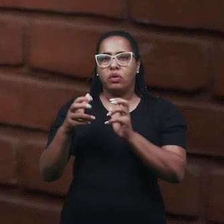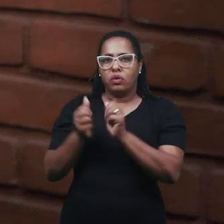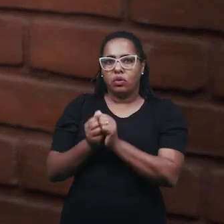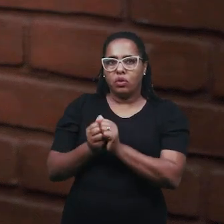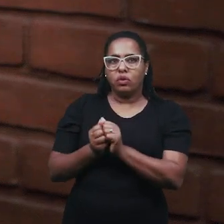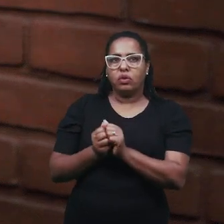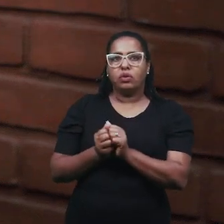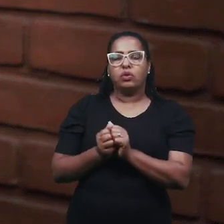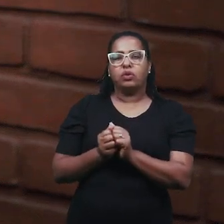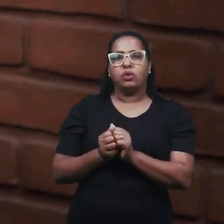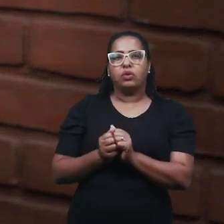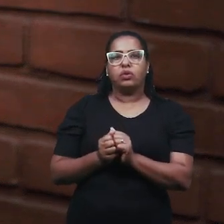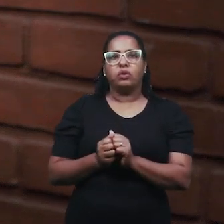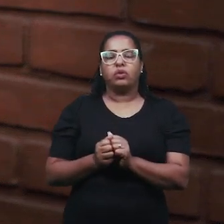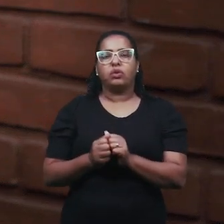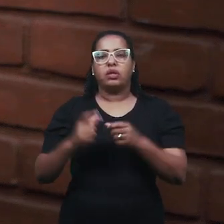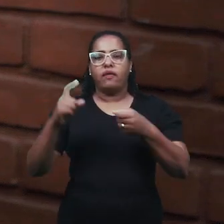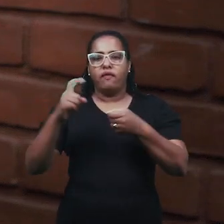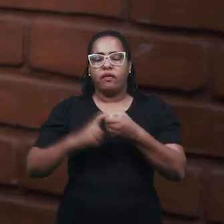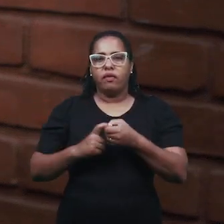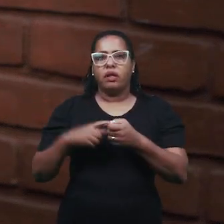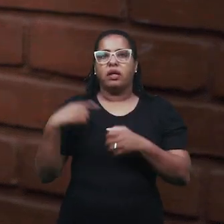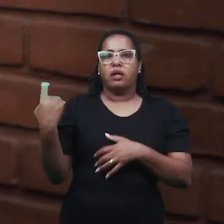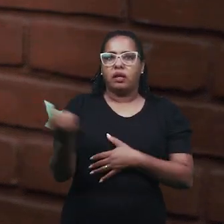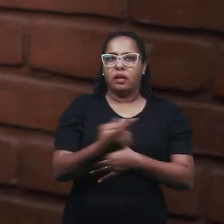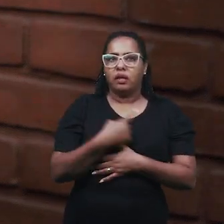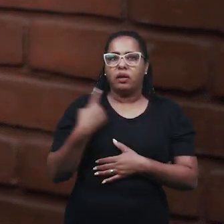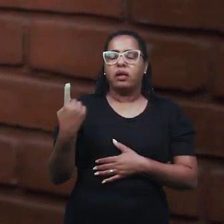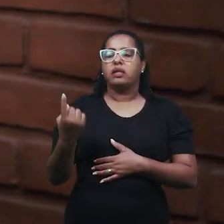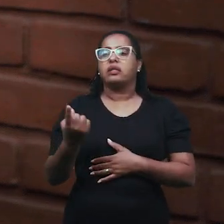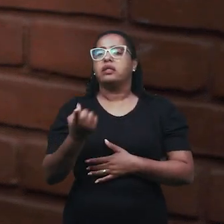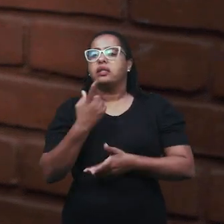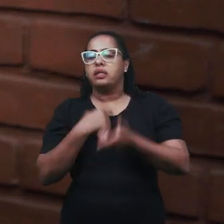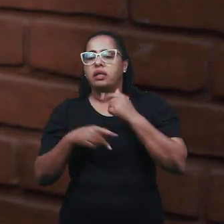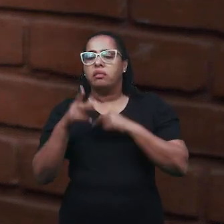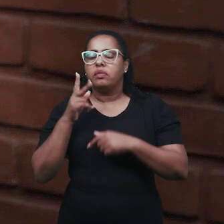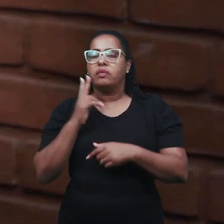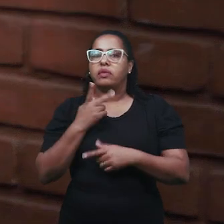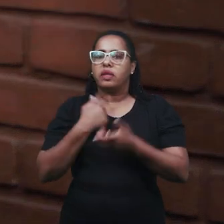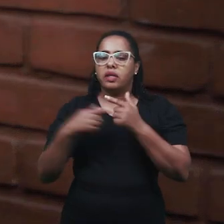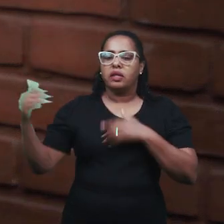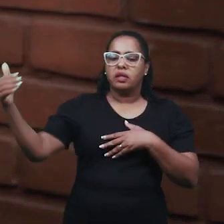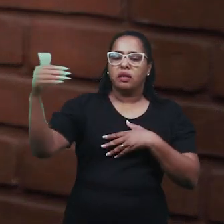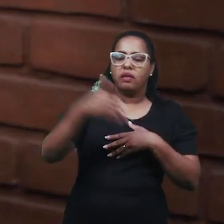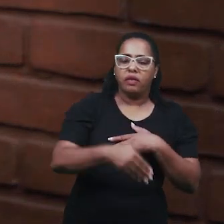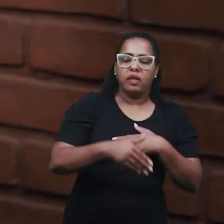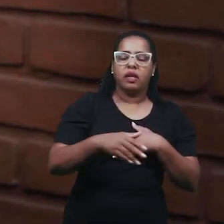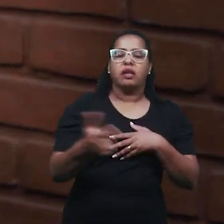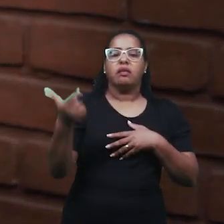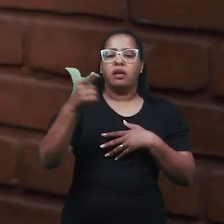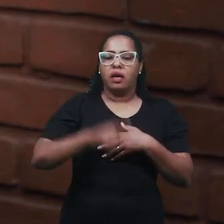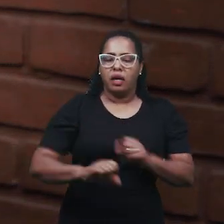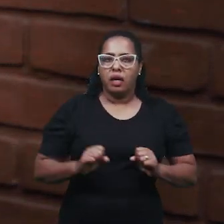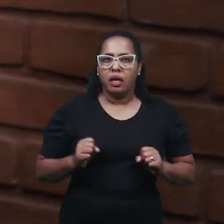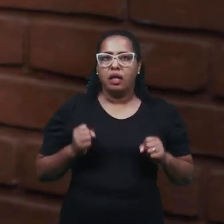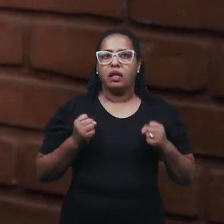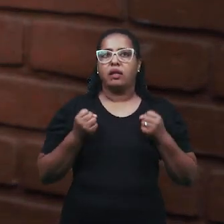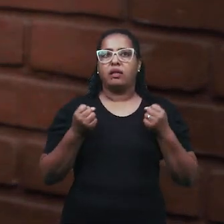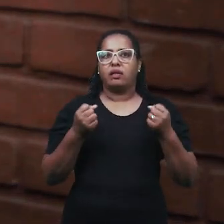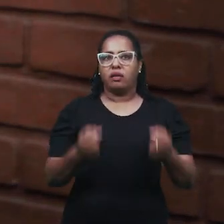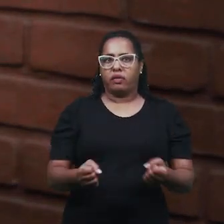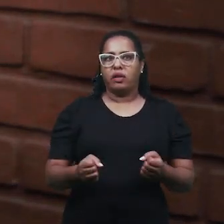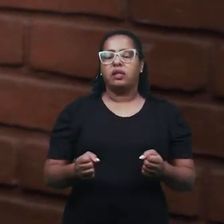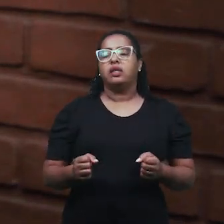nós, afiliadas a nós, eles sempre querem vir aqui para renovar as forças, pegar as